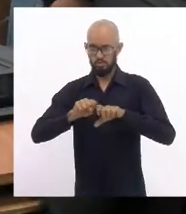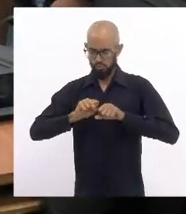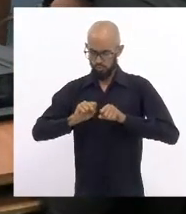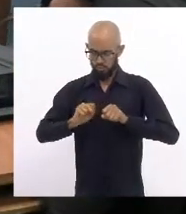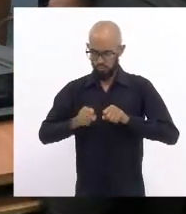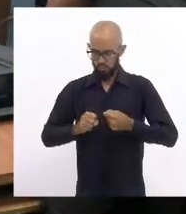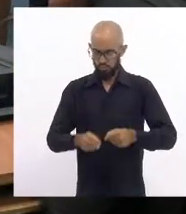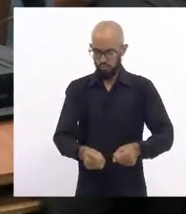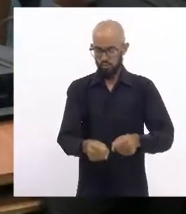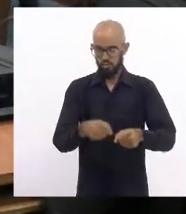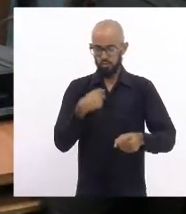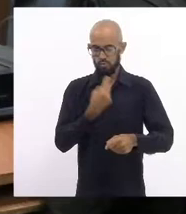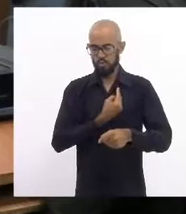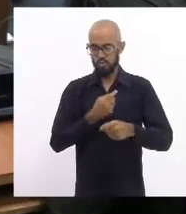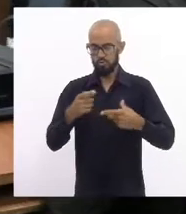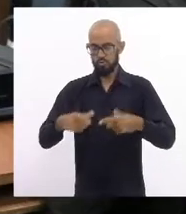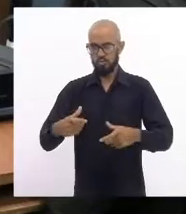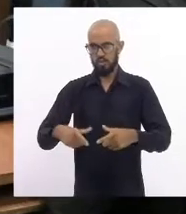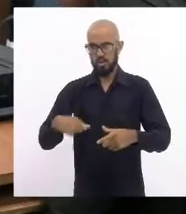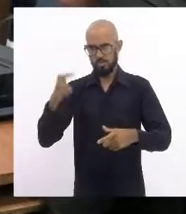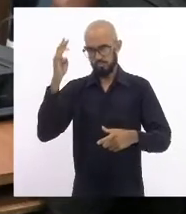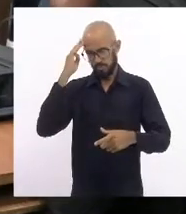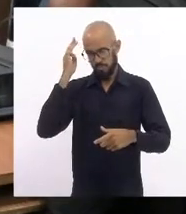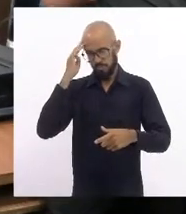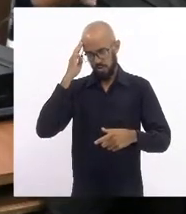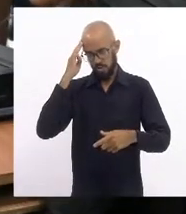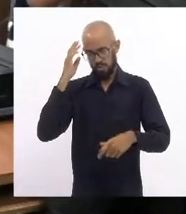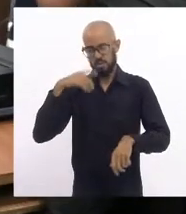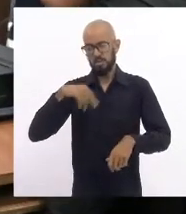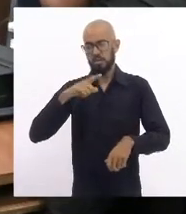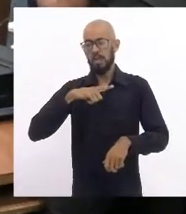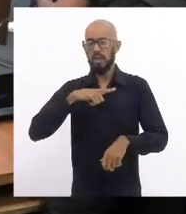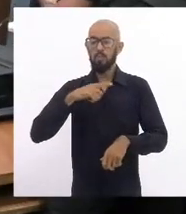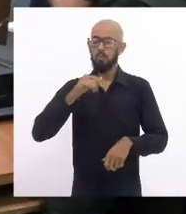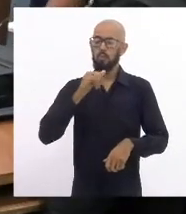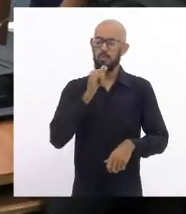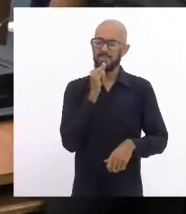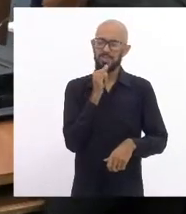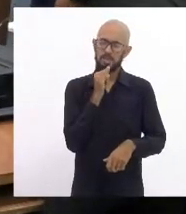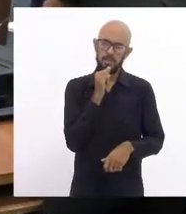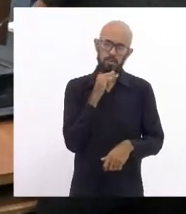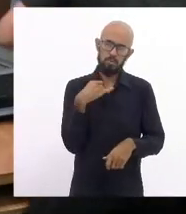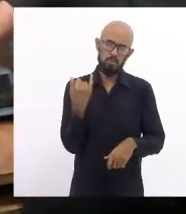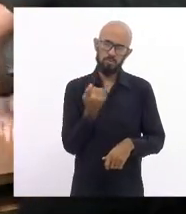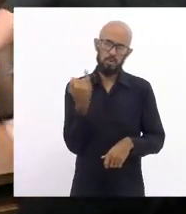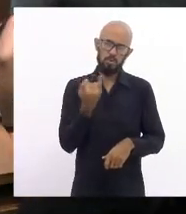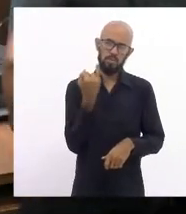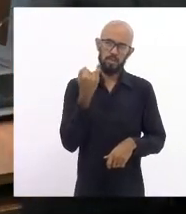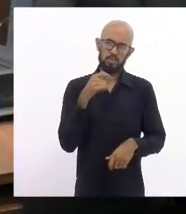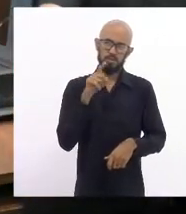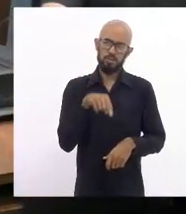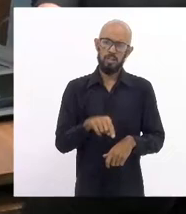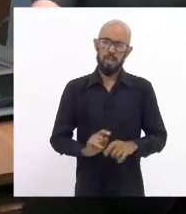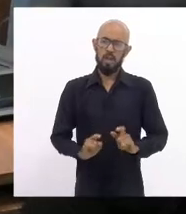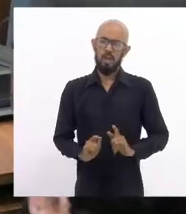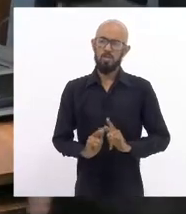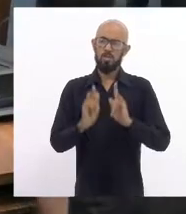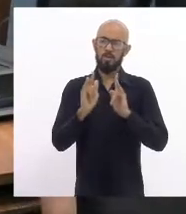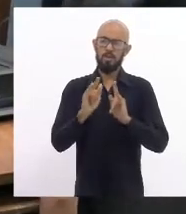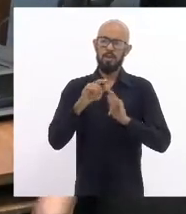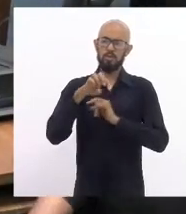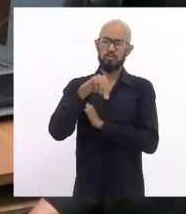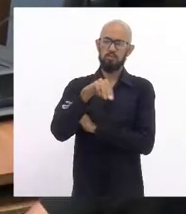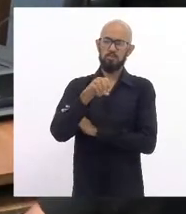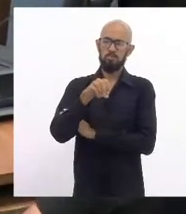nossos lugares de memória, né? A gente tem um exemplo muito interessante, que foi o Palácio Monroe, por